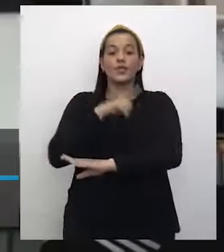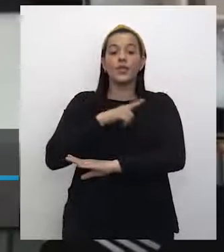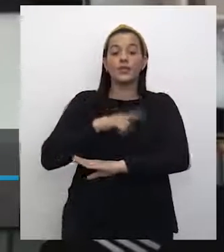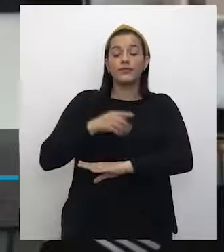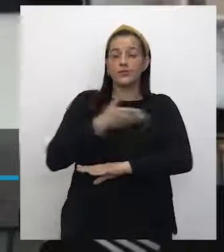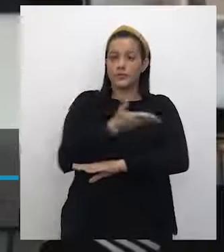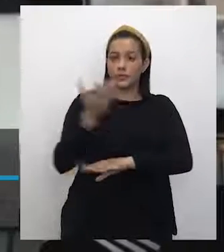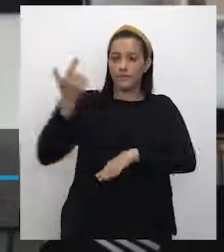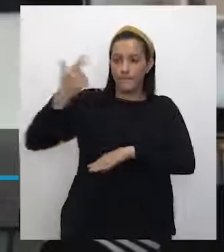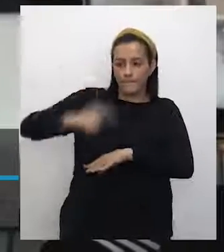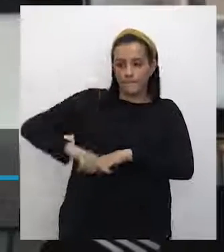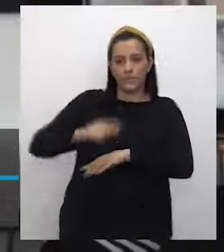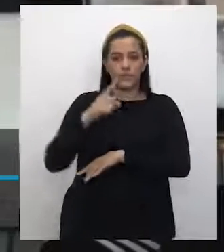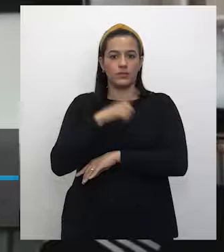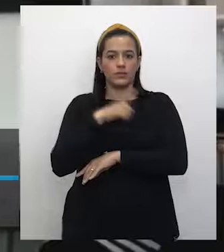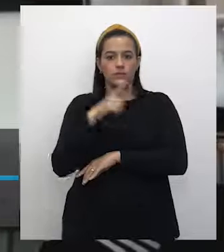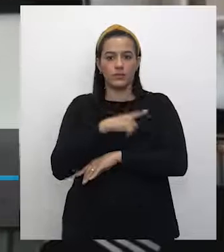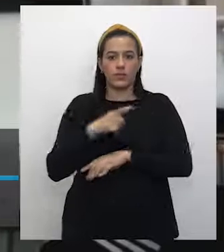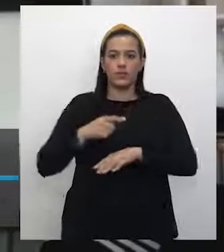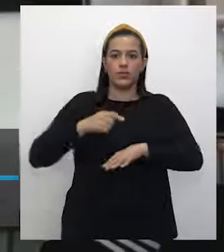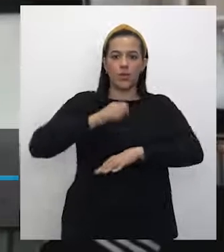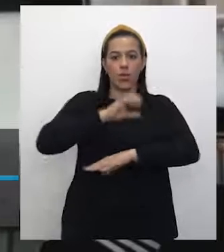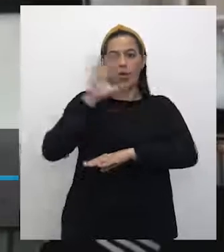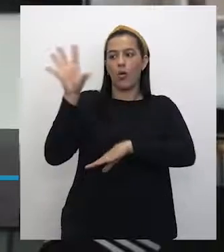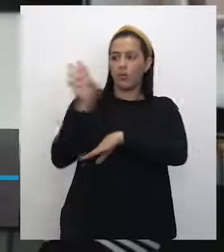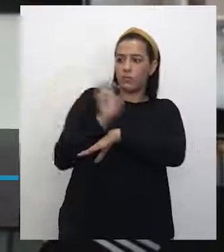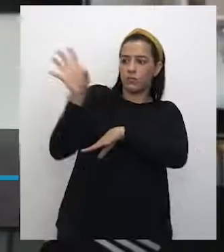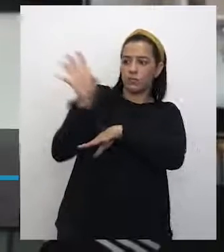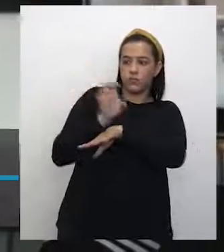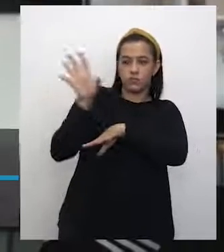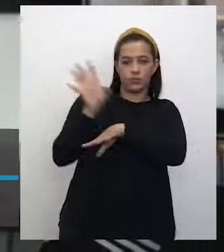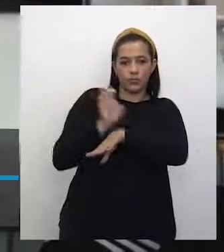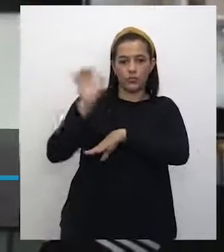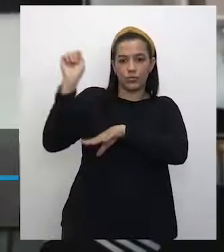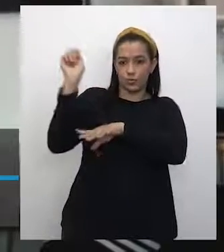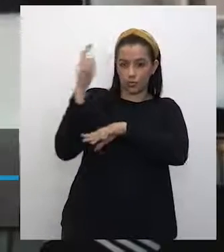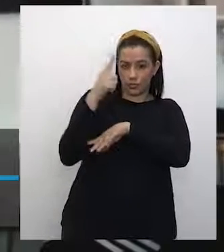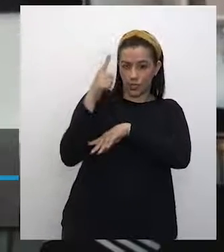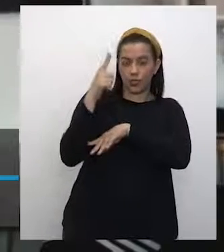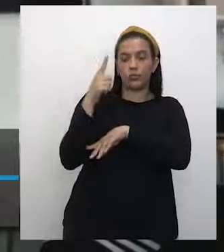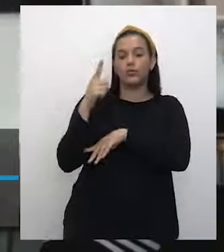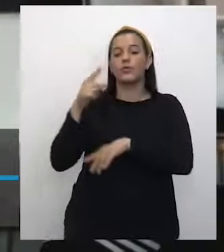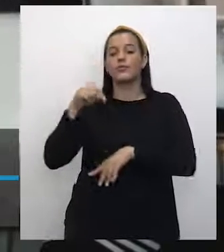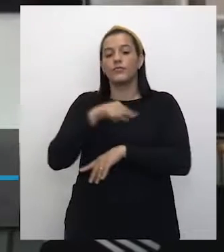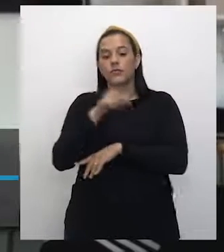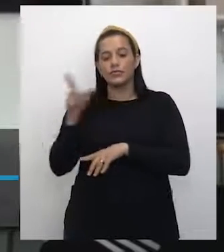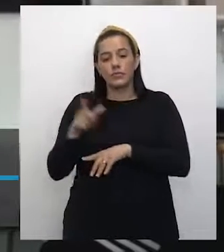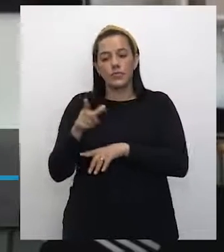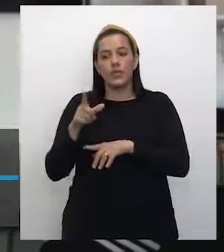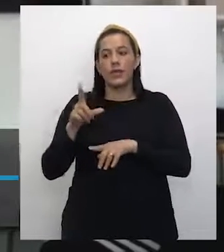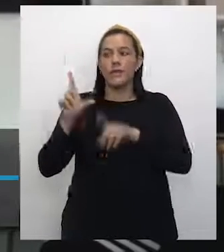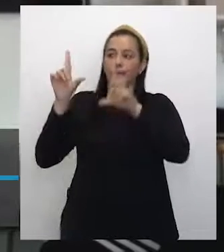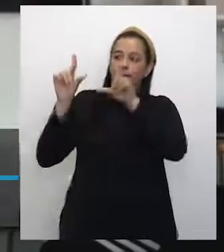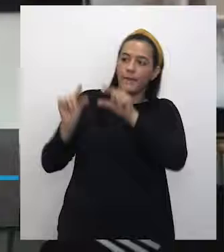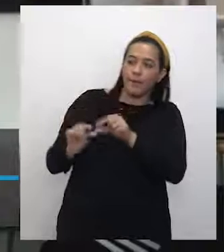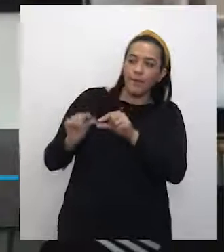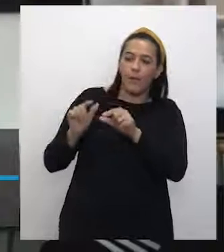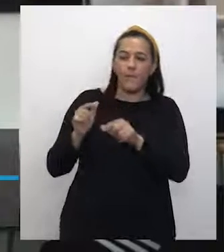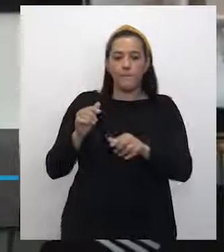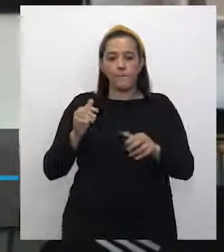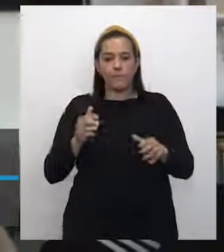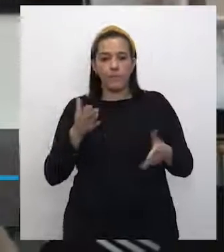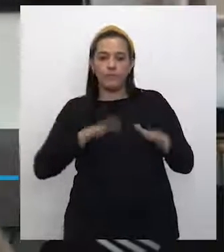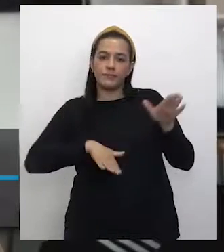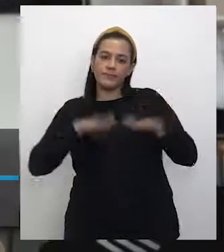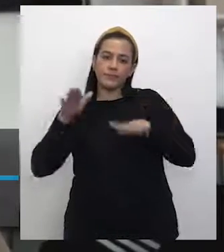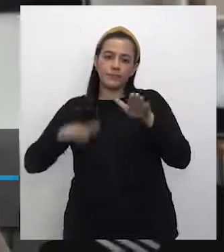eu tenho esse acúmulo da energia solar aí, menos eu preciso depender de energia